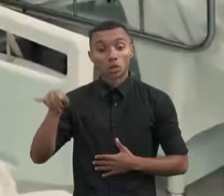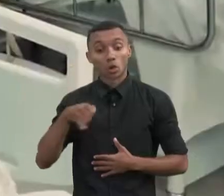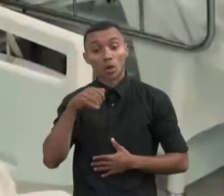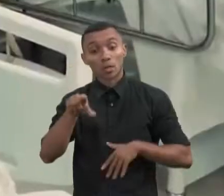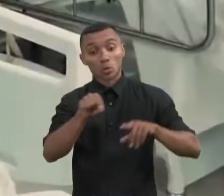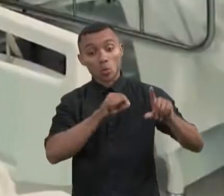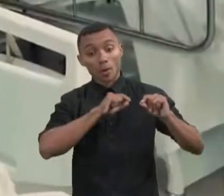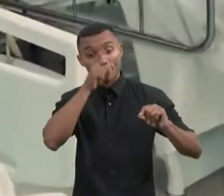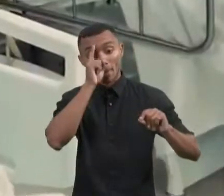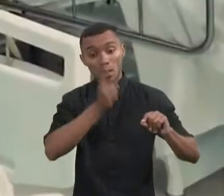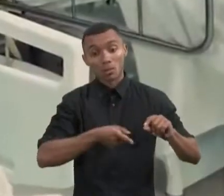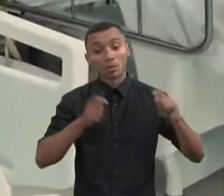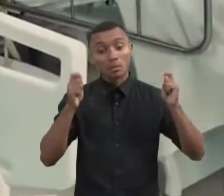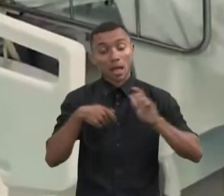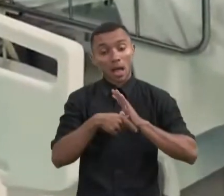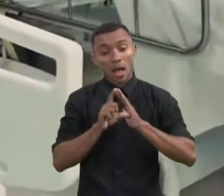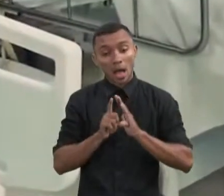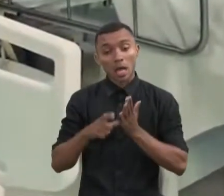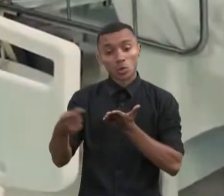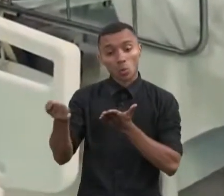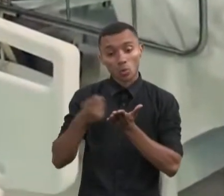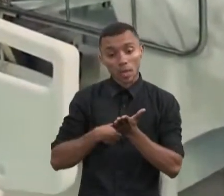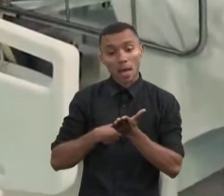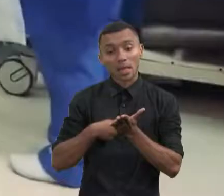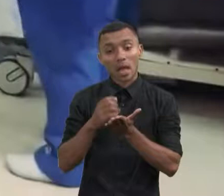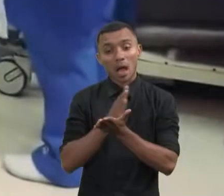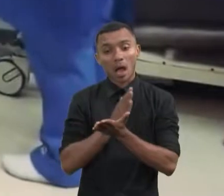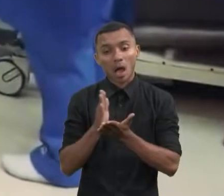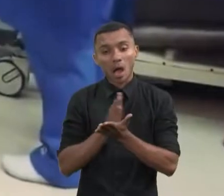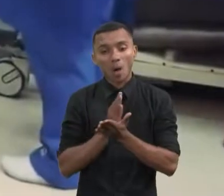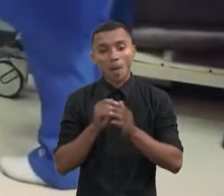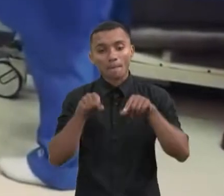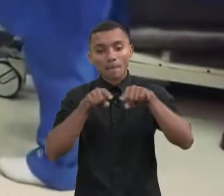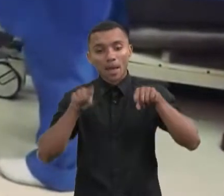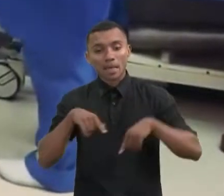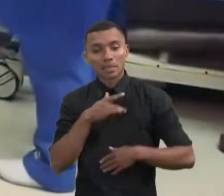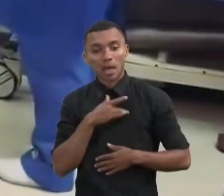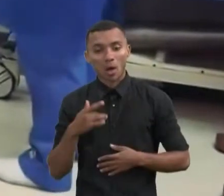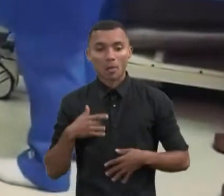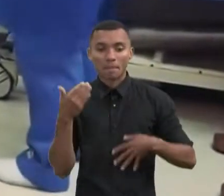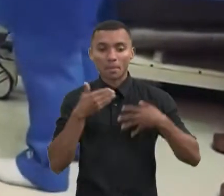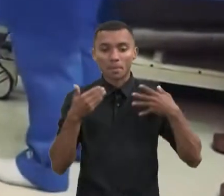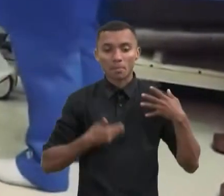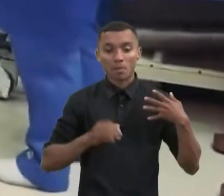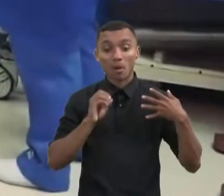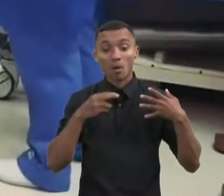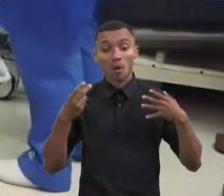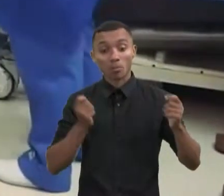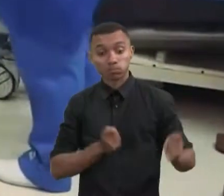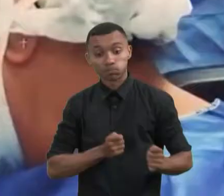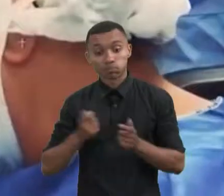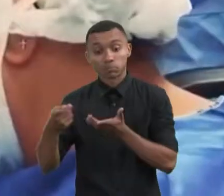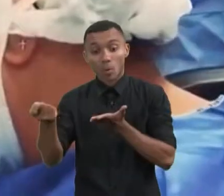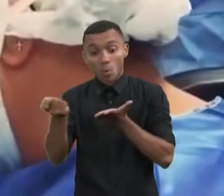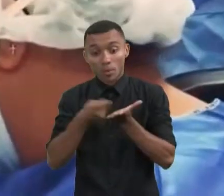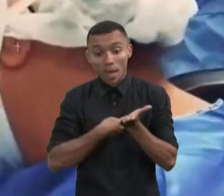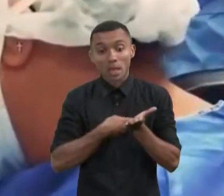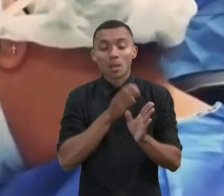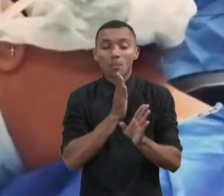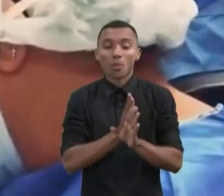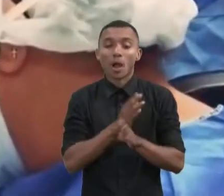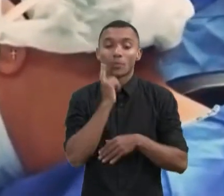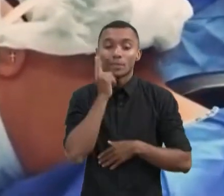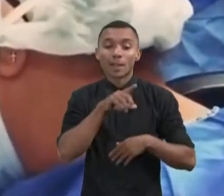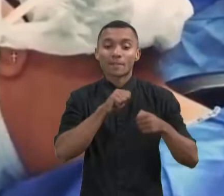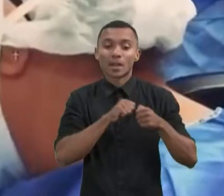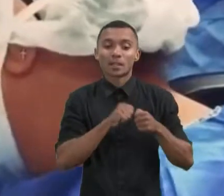é possível a contratação de cobertura ampliada ou a negociação de aditivo contratual para a realização